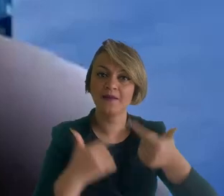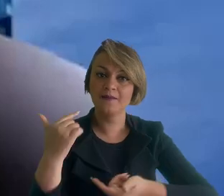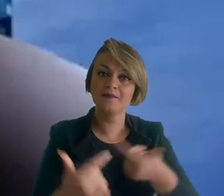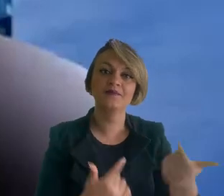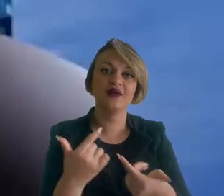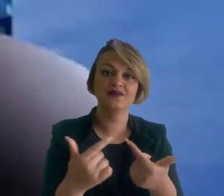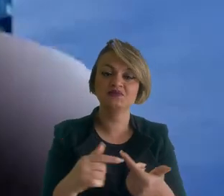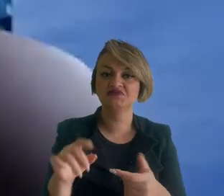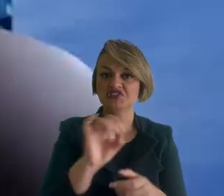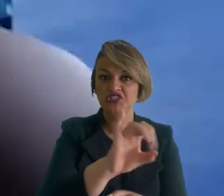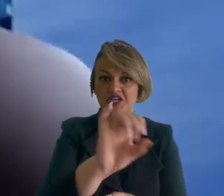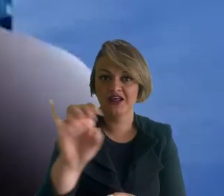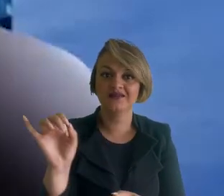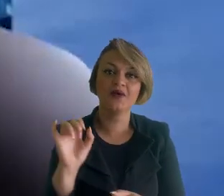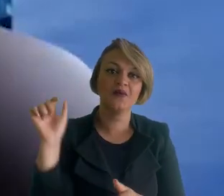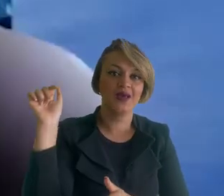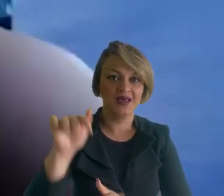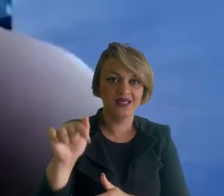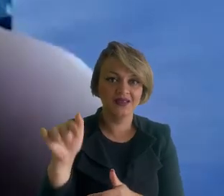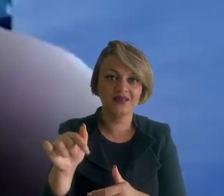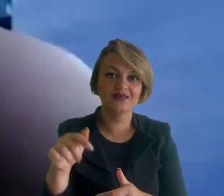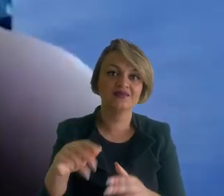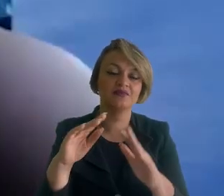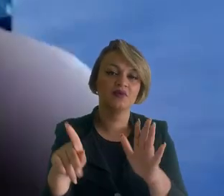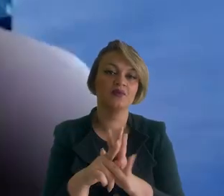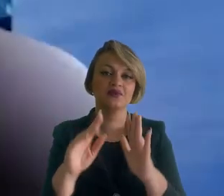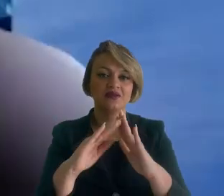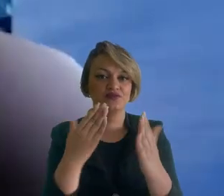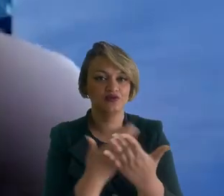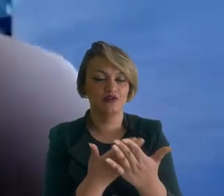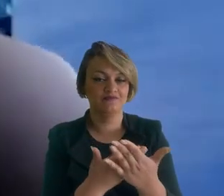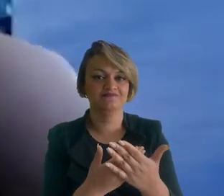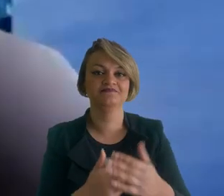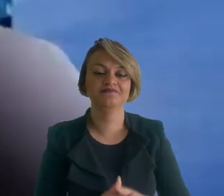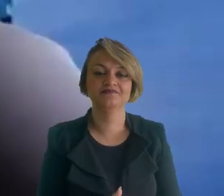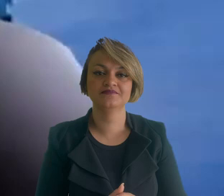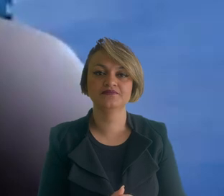inestimável de todos os servidores da escola